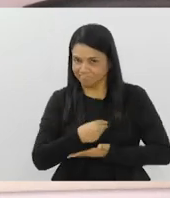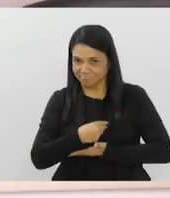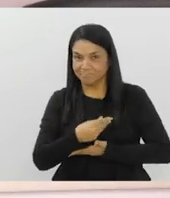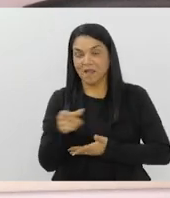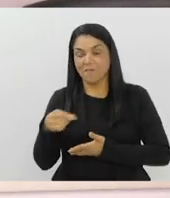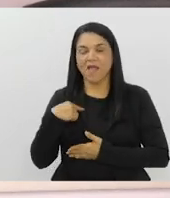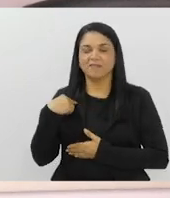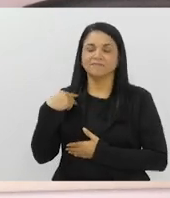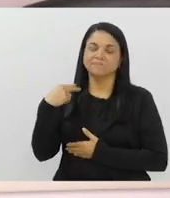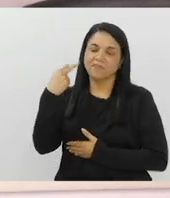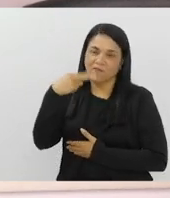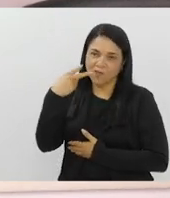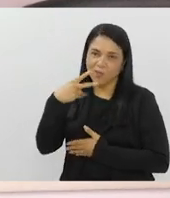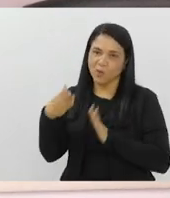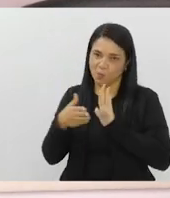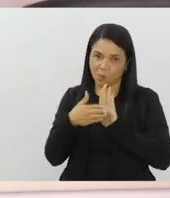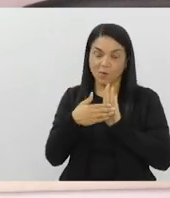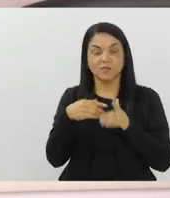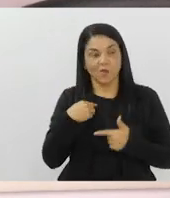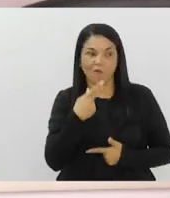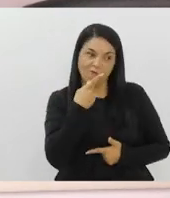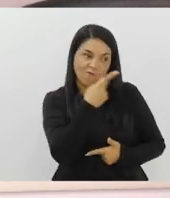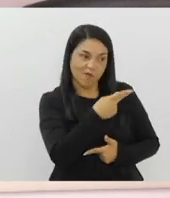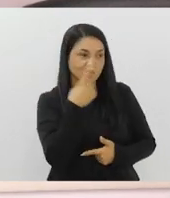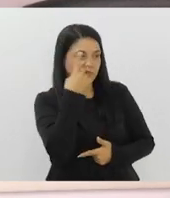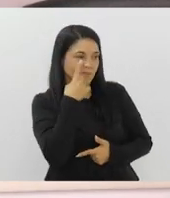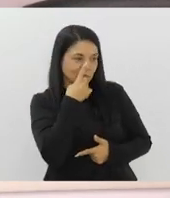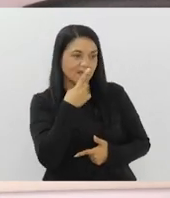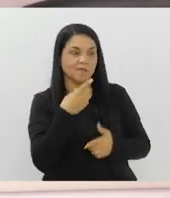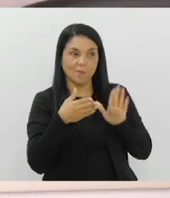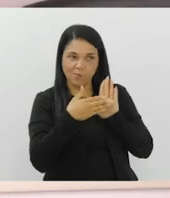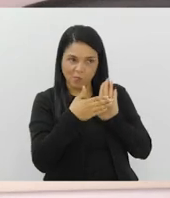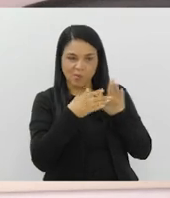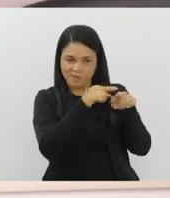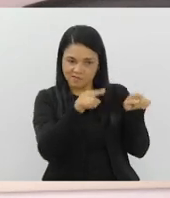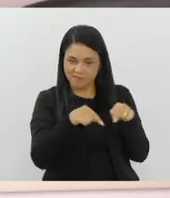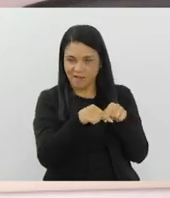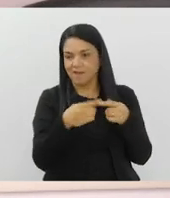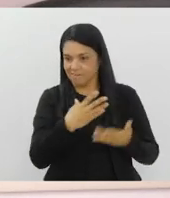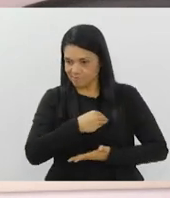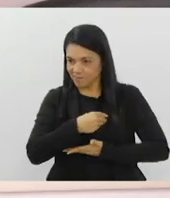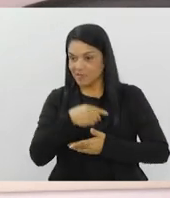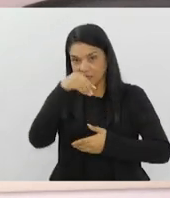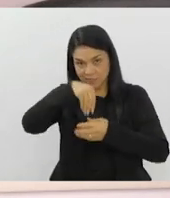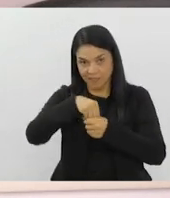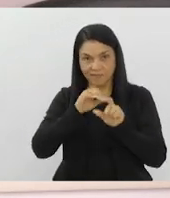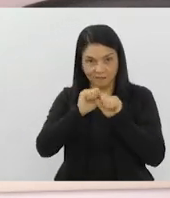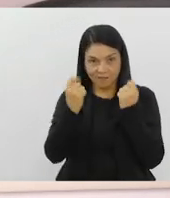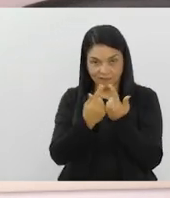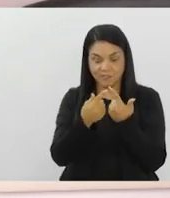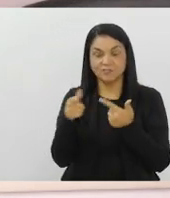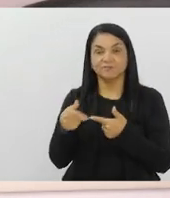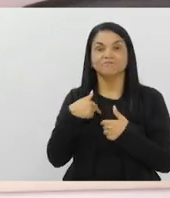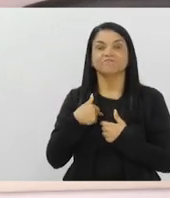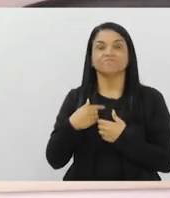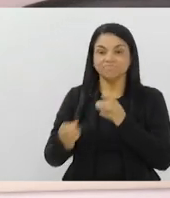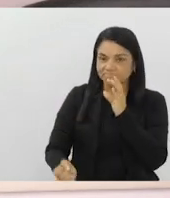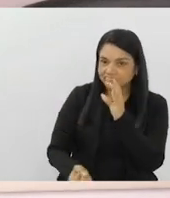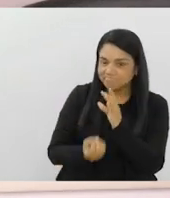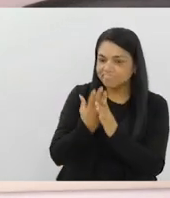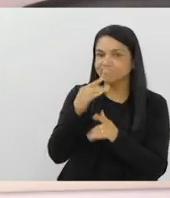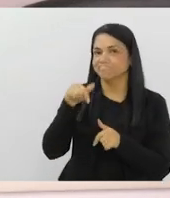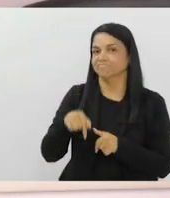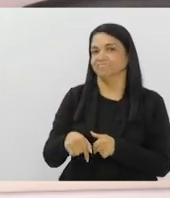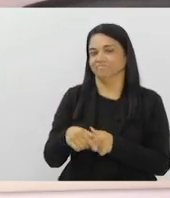gente propõe para a deputada. Então, podemos aqui apoiá-la, deputada Renata, para que nós instituamos aqui